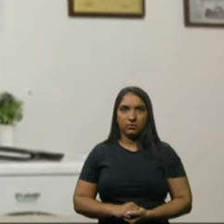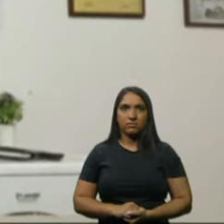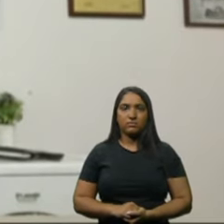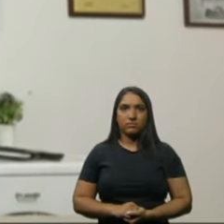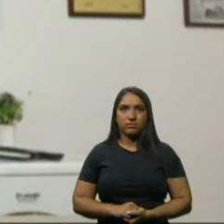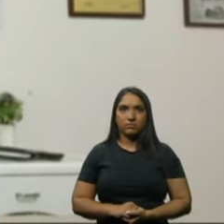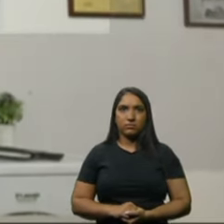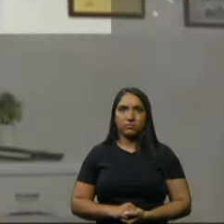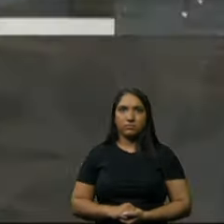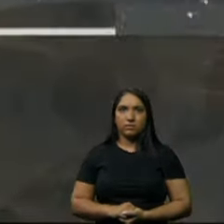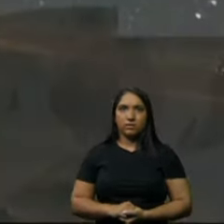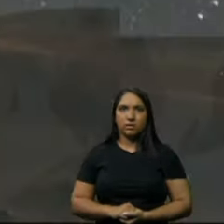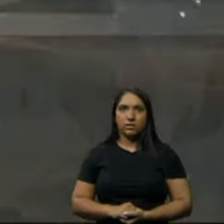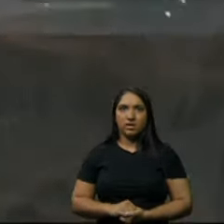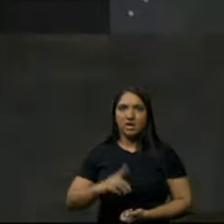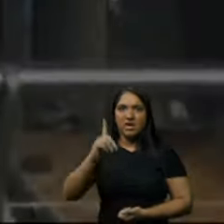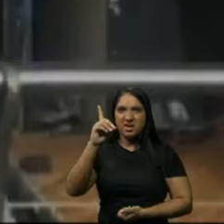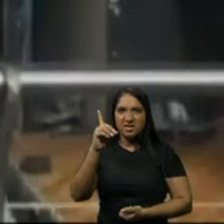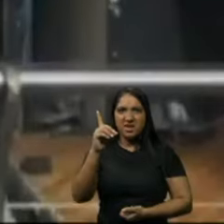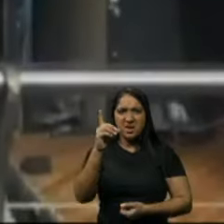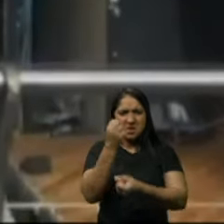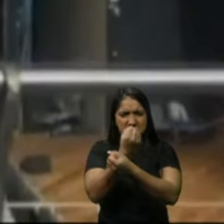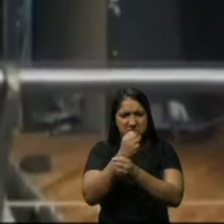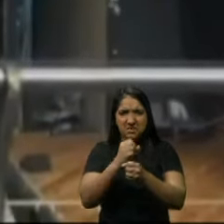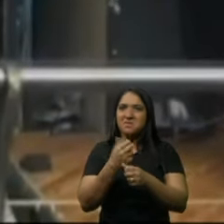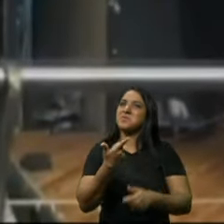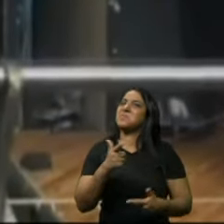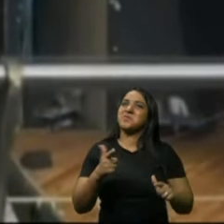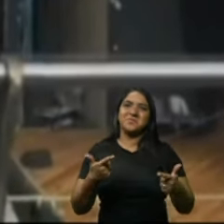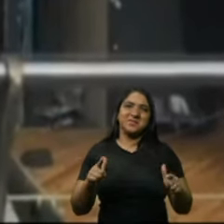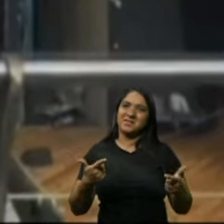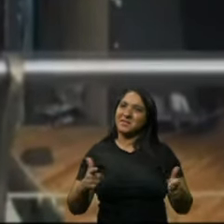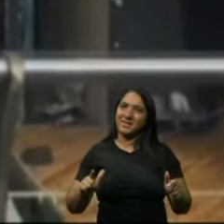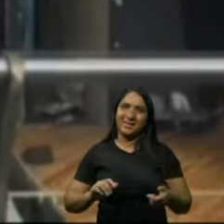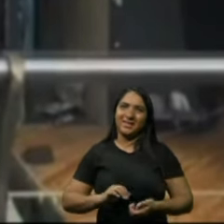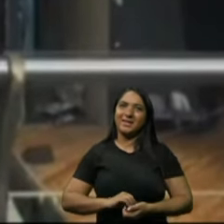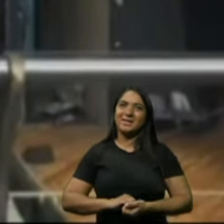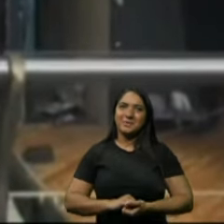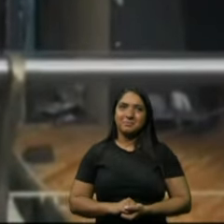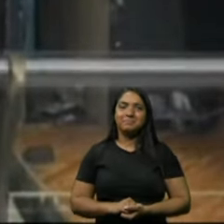na Bola de Neve subir